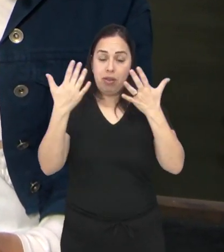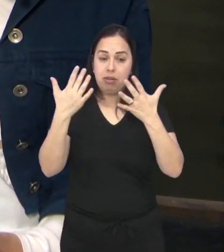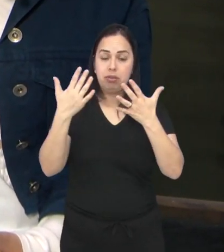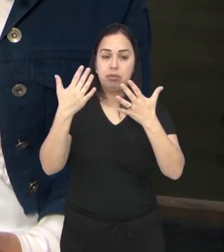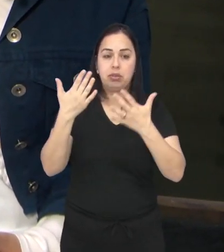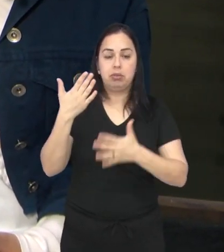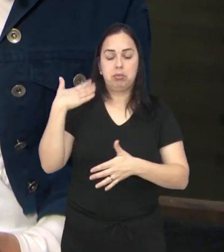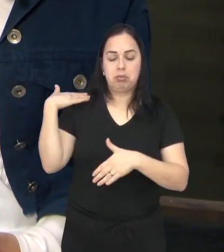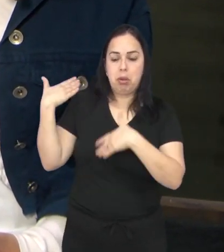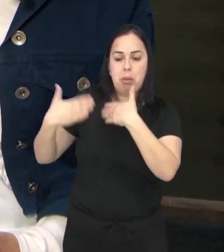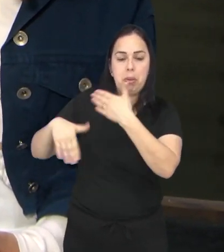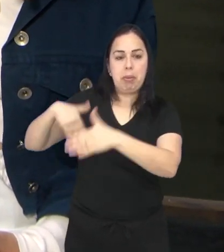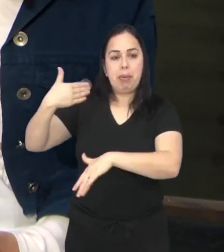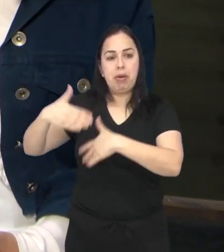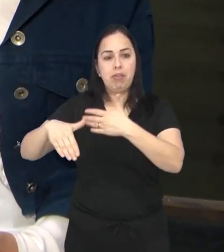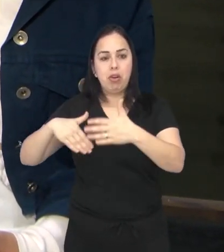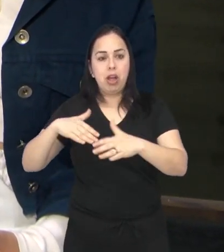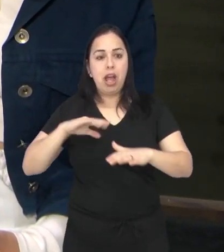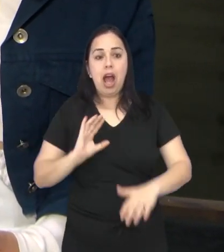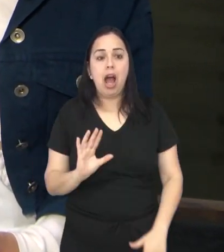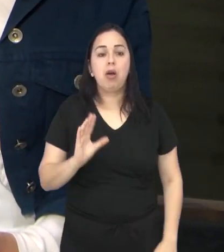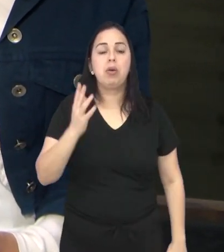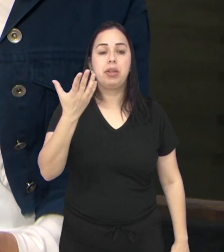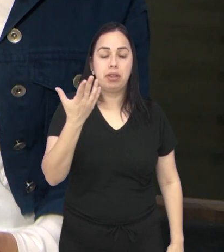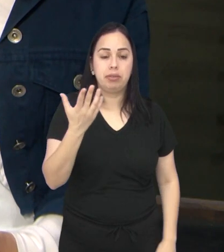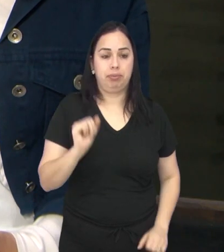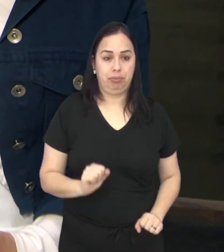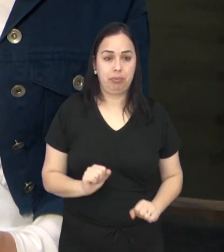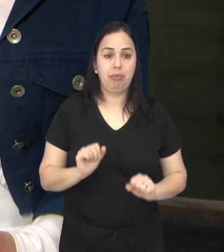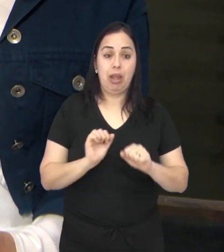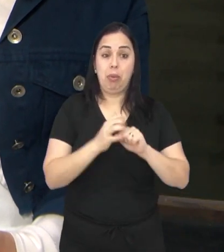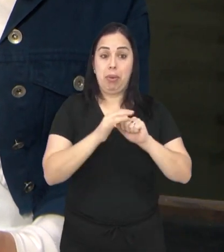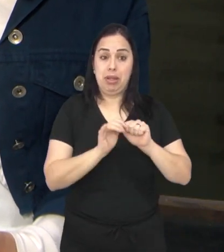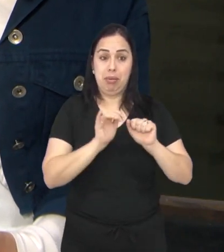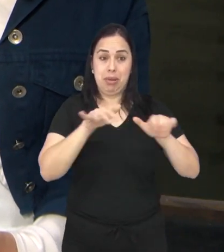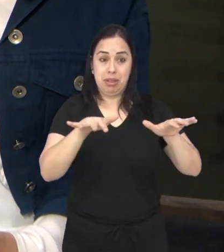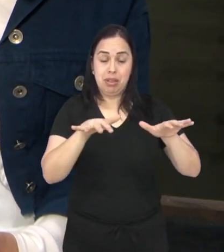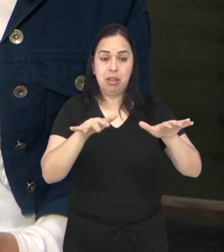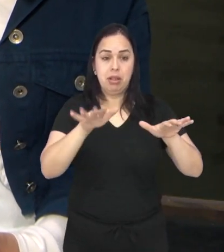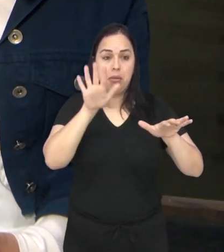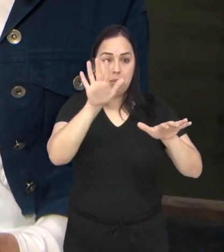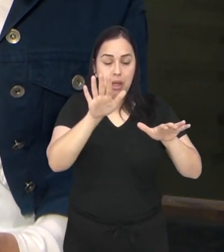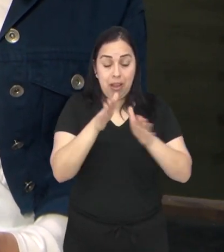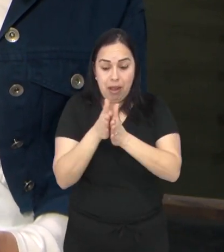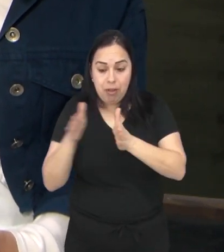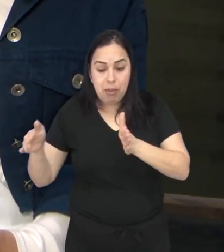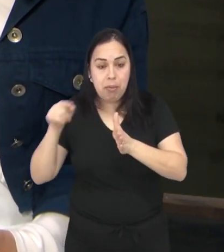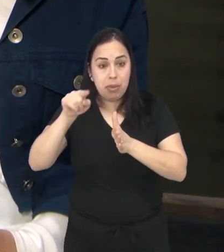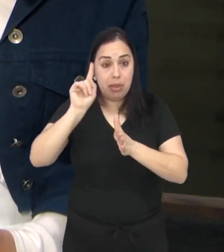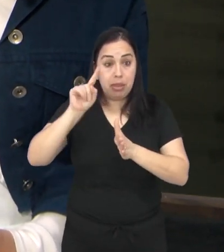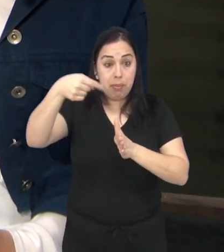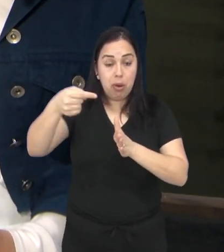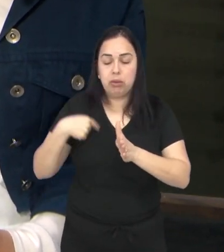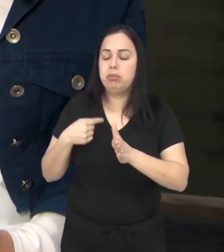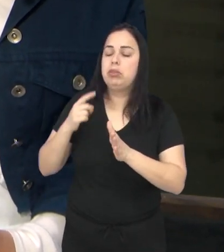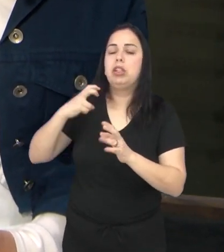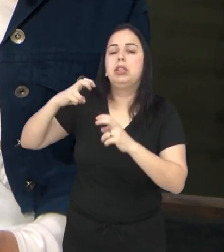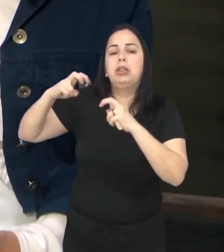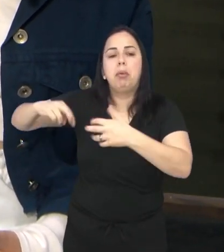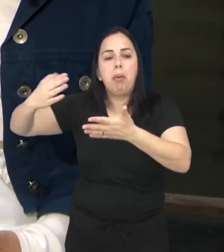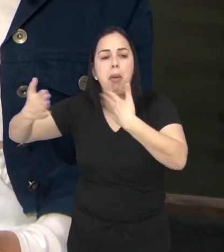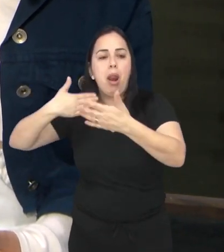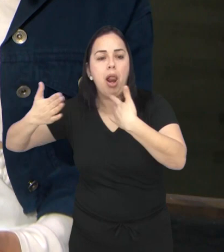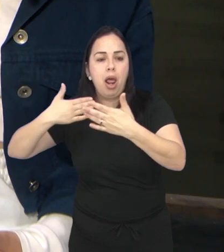corpo de uns anos para cá. E após pandemia que realmente nós sentamos e devido a isso a